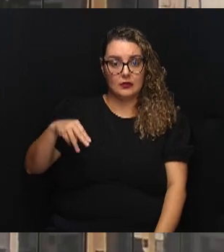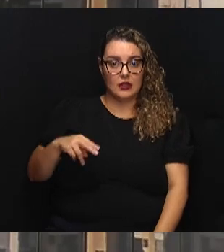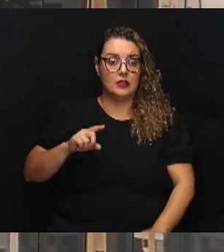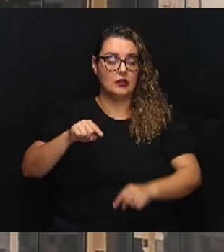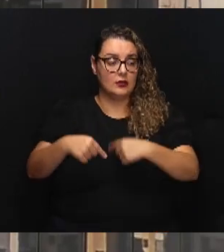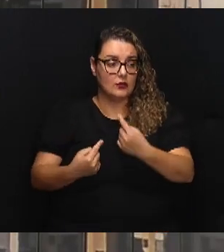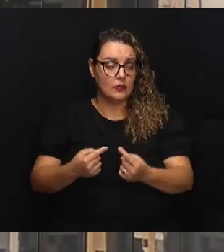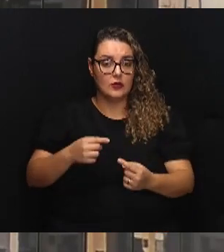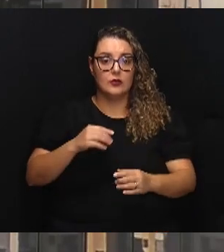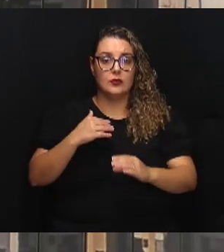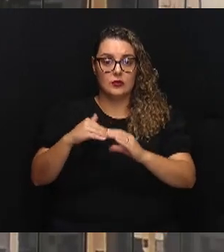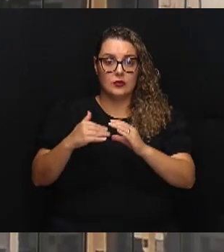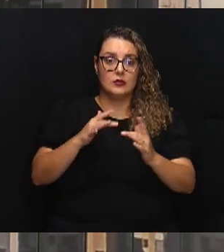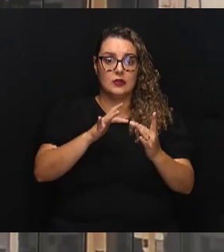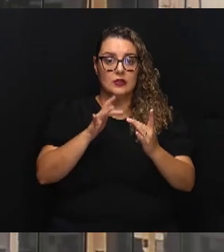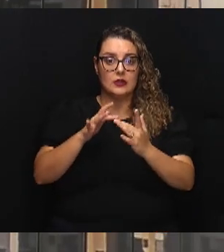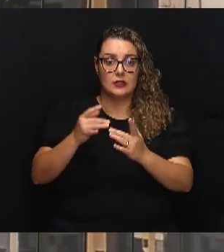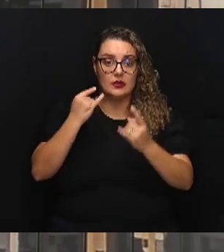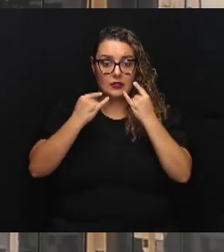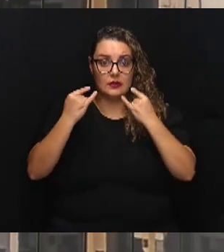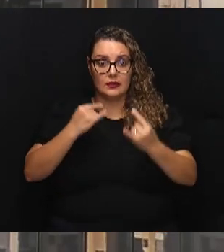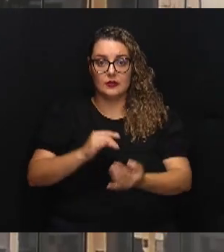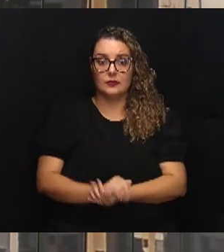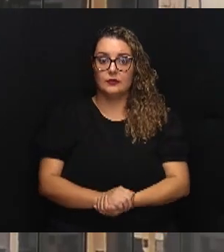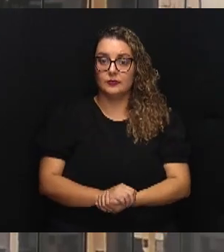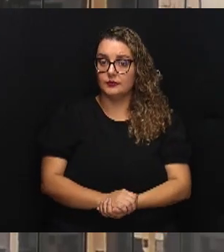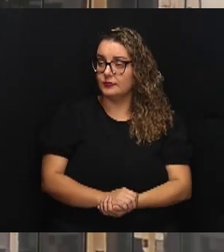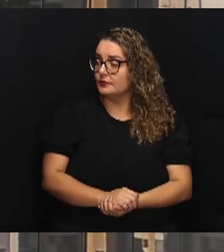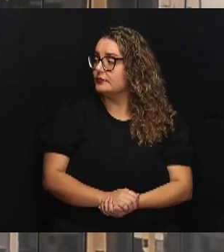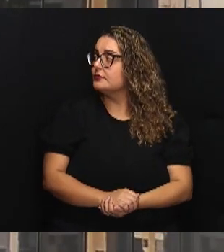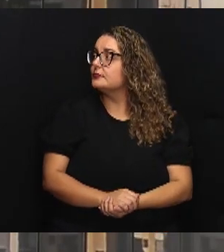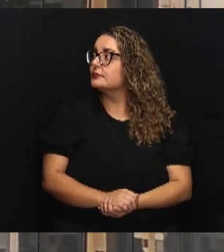de contato para alguém que se interesse?